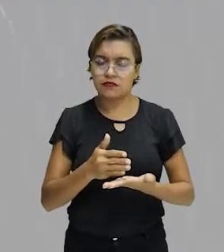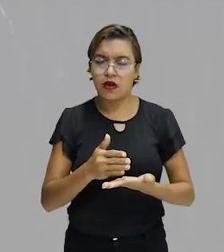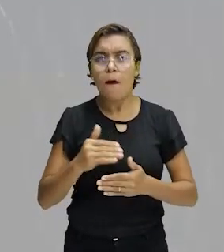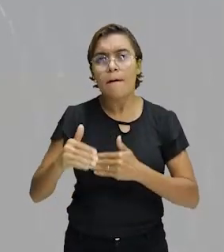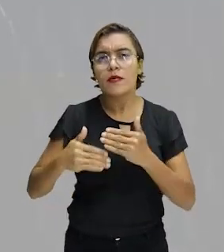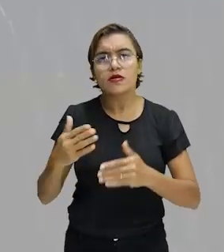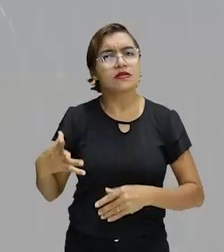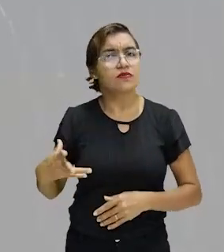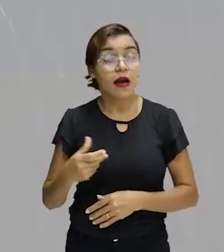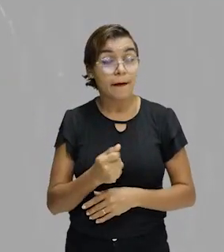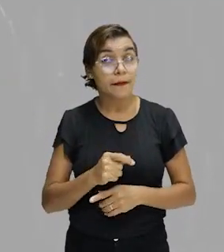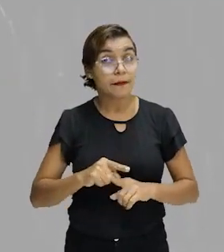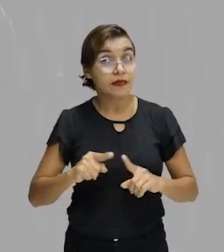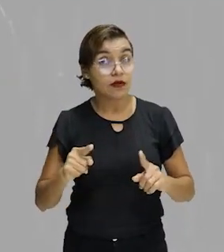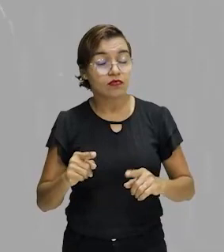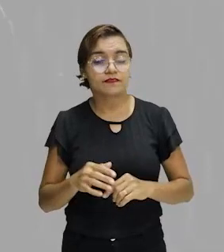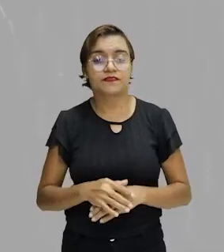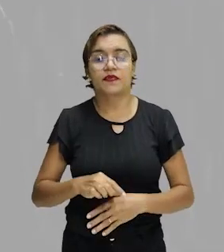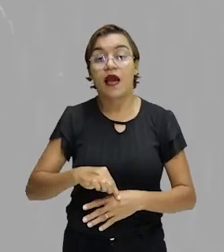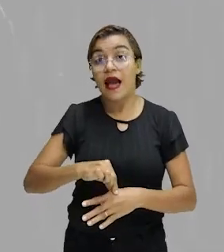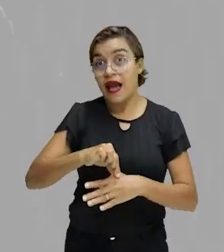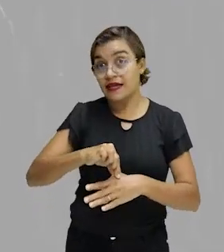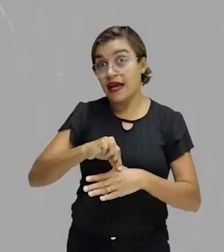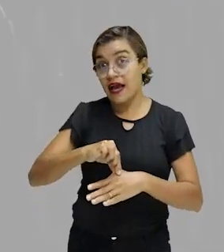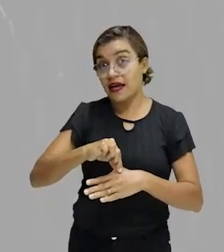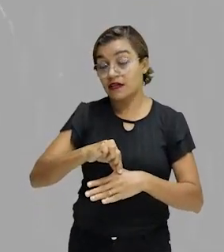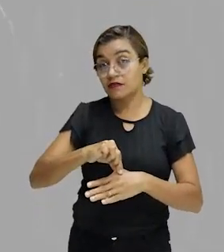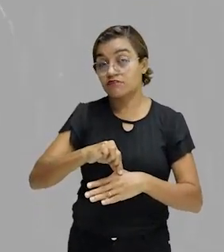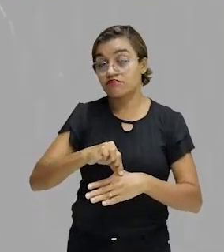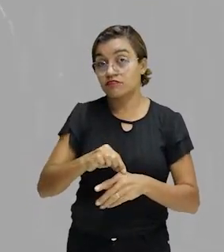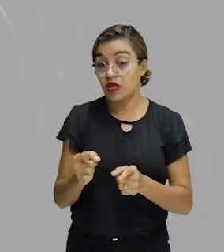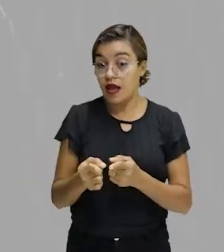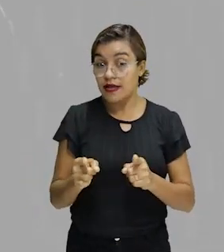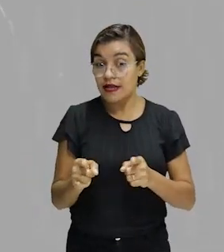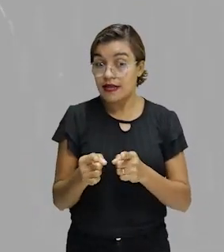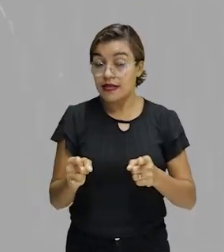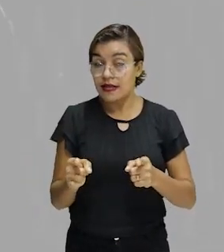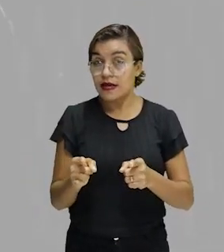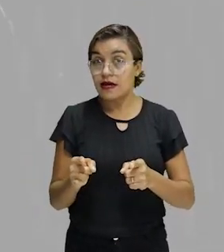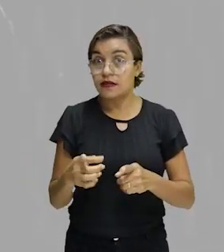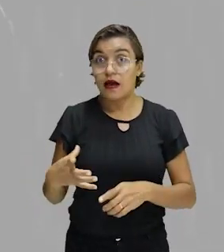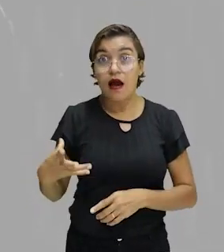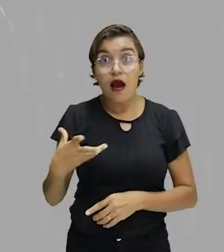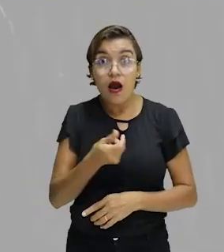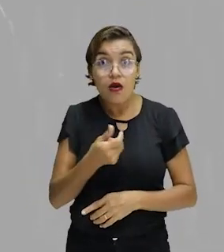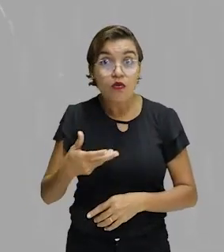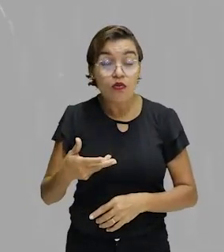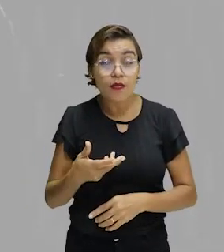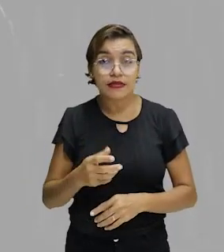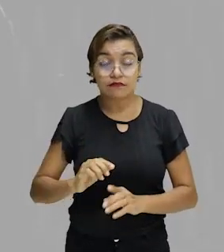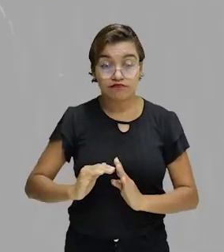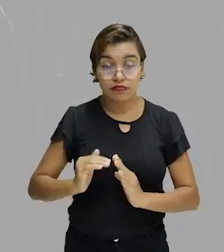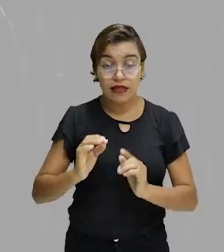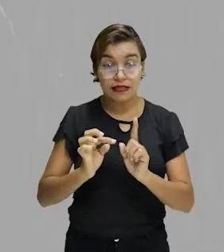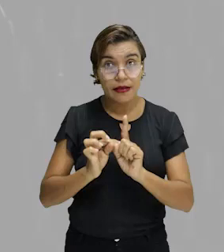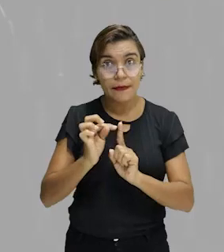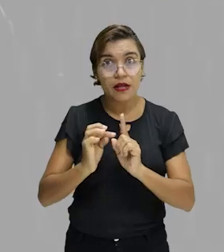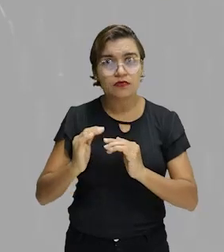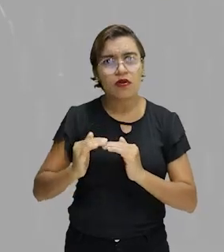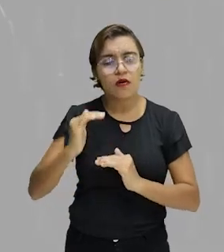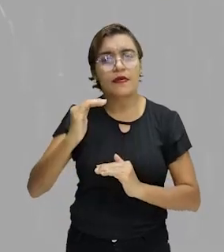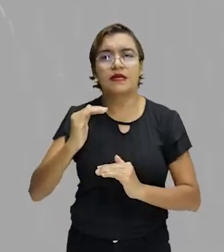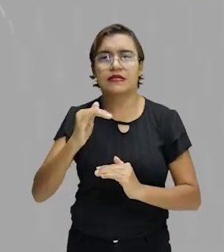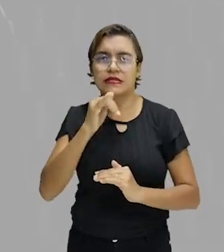mais rápido. No caso da carne grelhada, o aumento da temperatura aumenta a velocidade de preparo do alimento, ou seja,